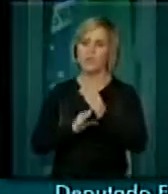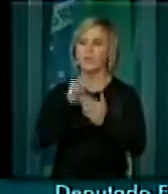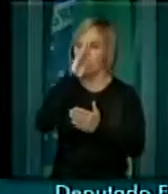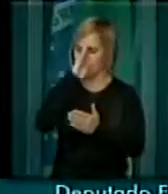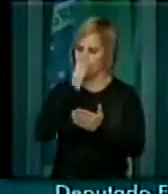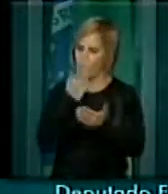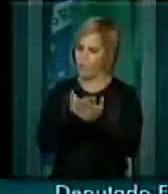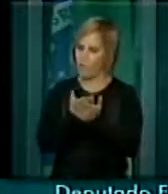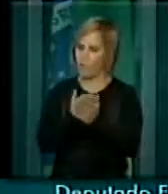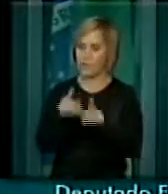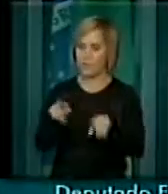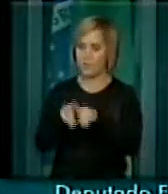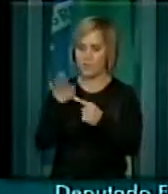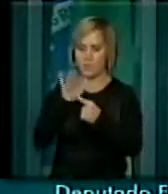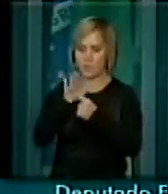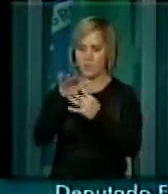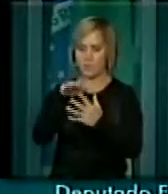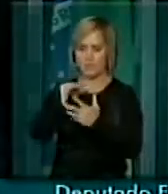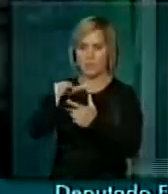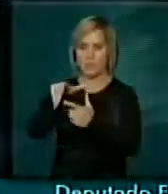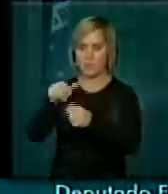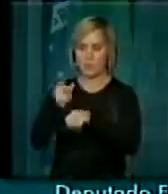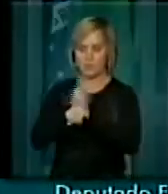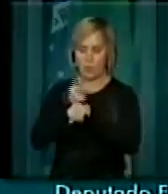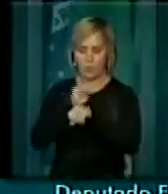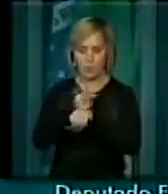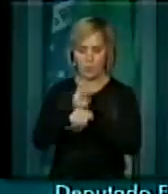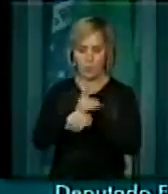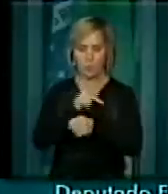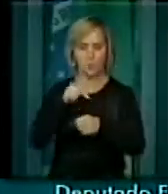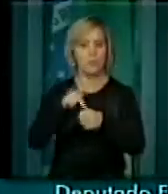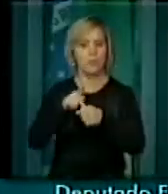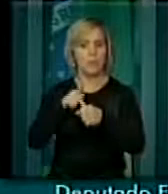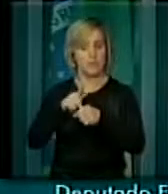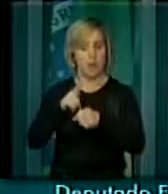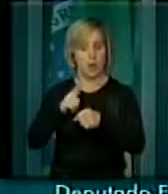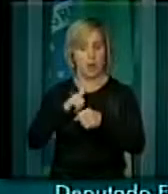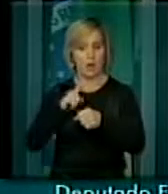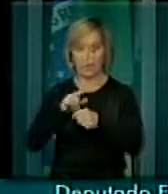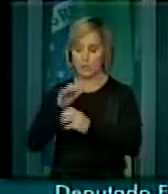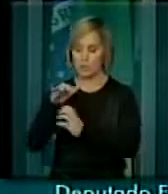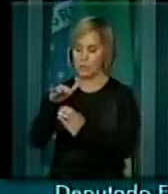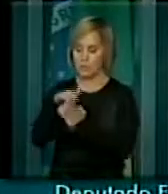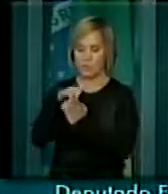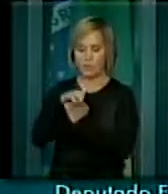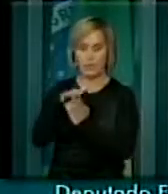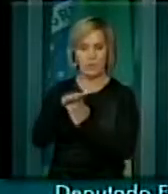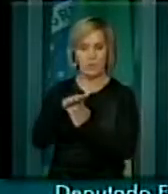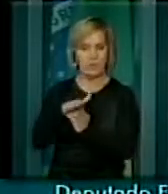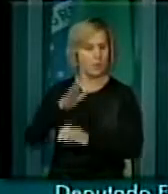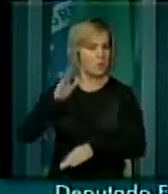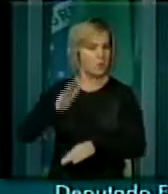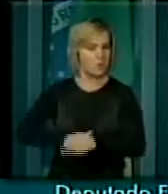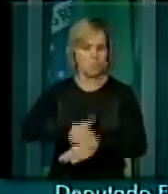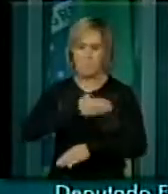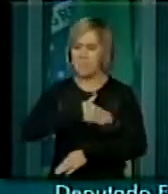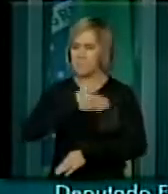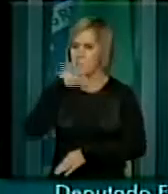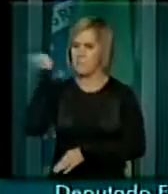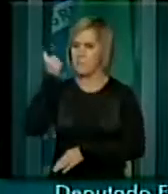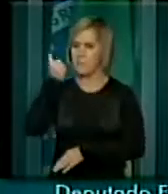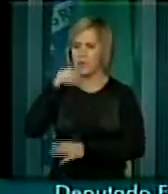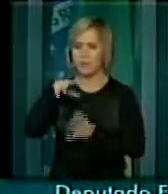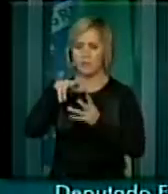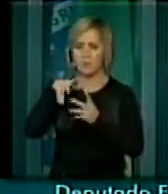de referência na exploração de petróleo, que a coloca como uma das mais habilitadas e as